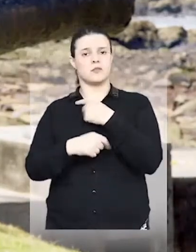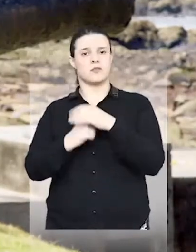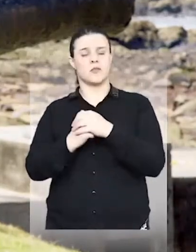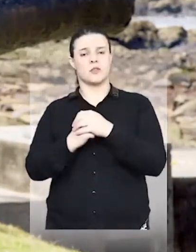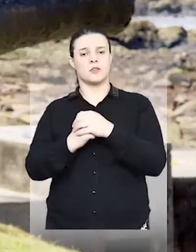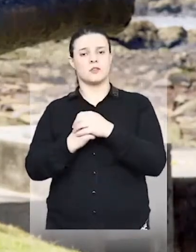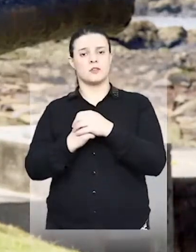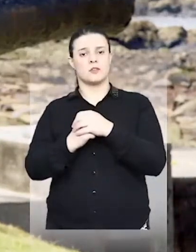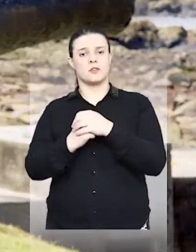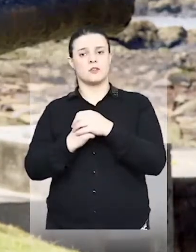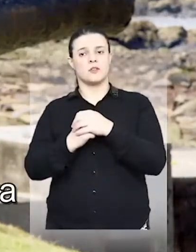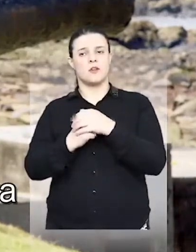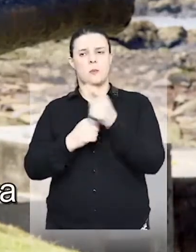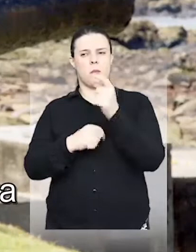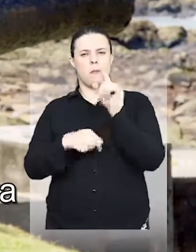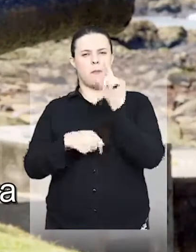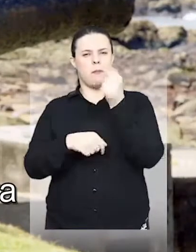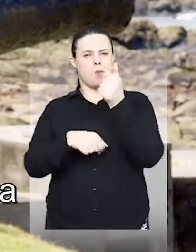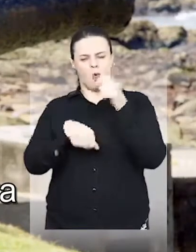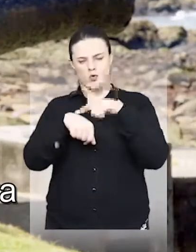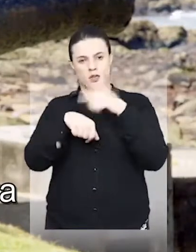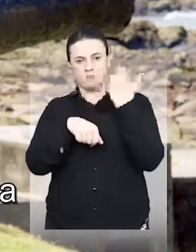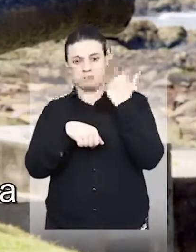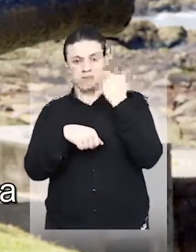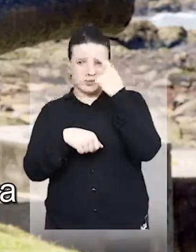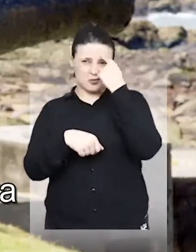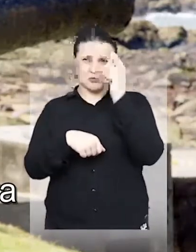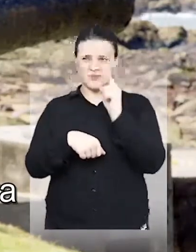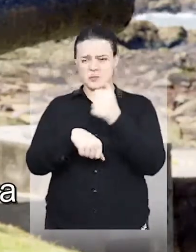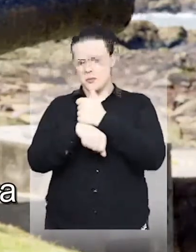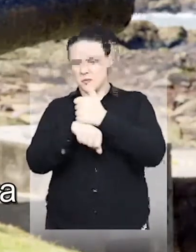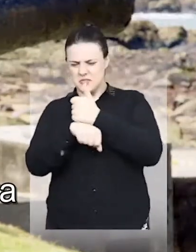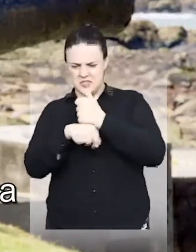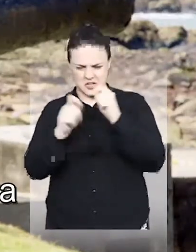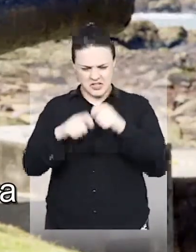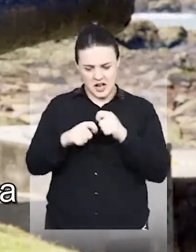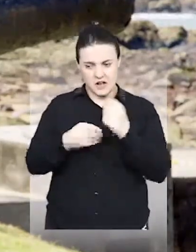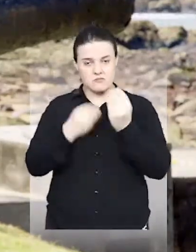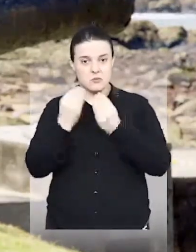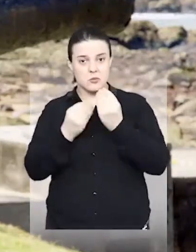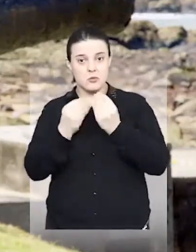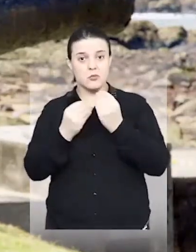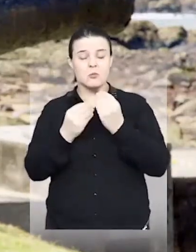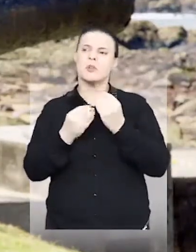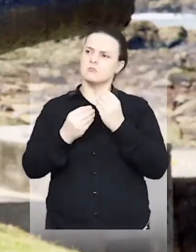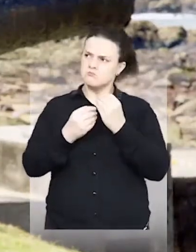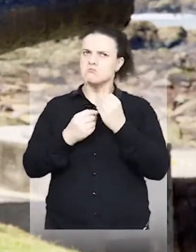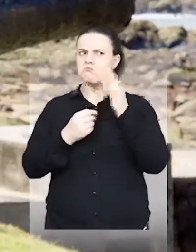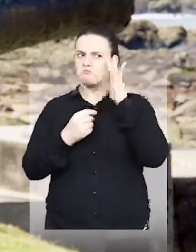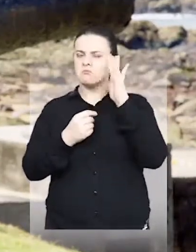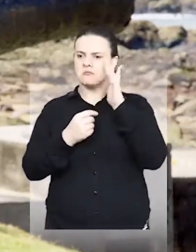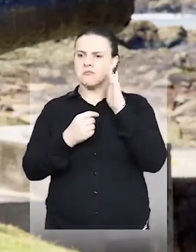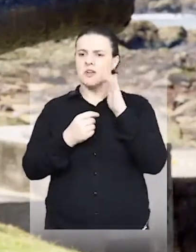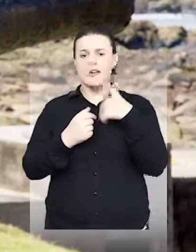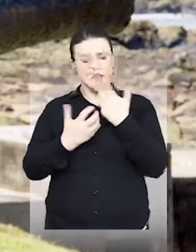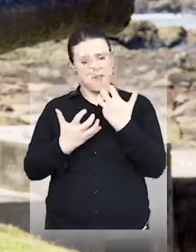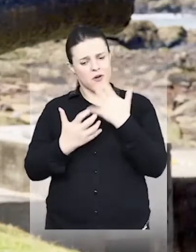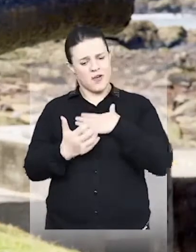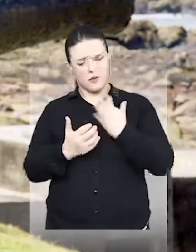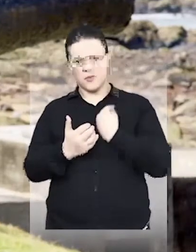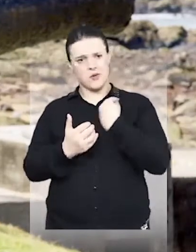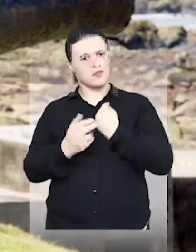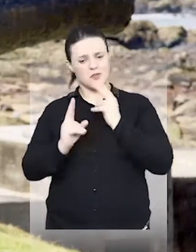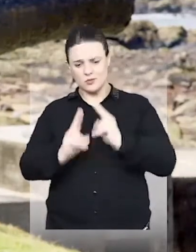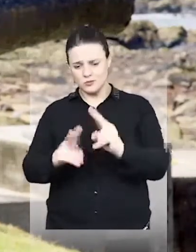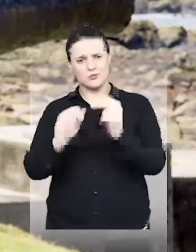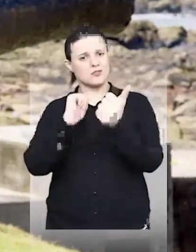Até pouco tempo eu não visualizava isso como uma profissão. Mas eu vi que, não, cara, é isso que eu